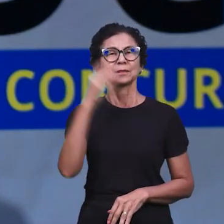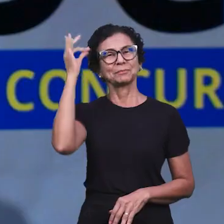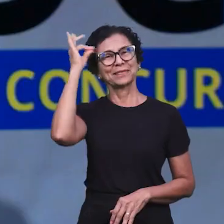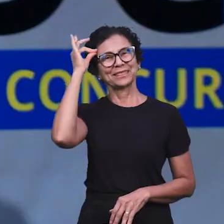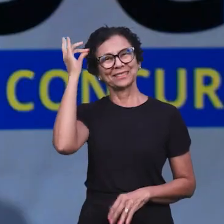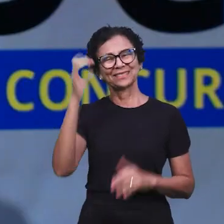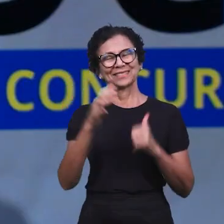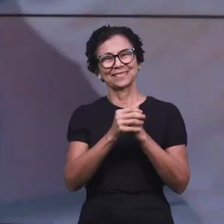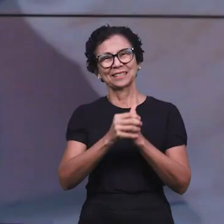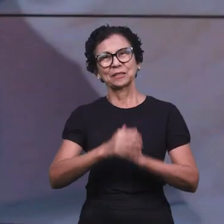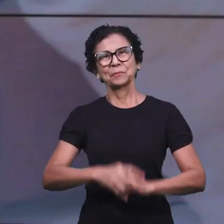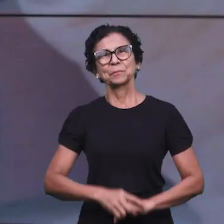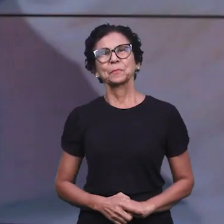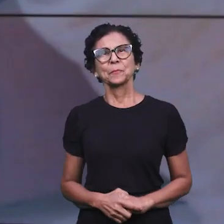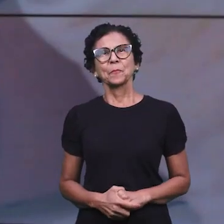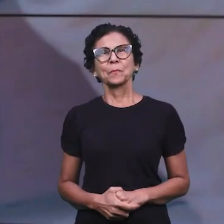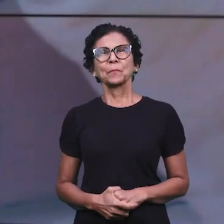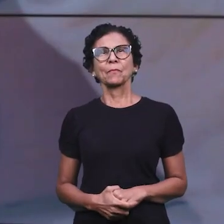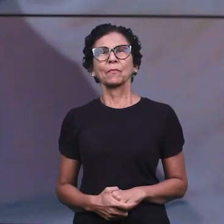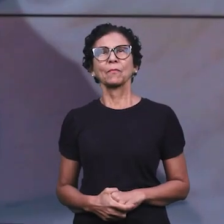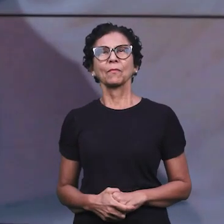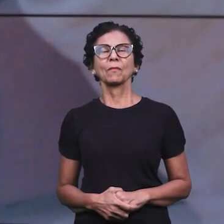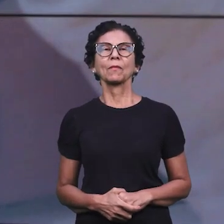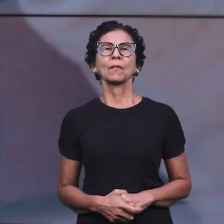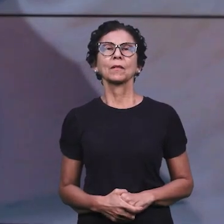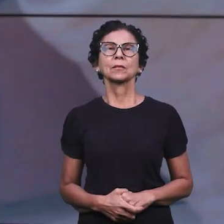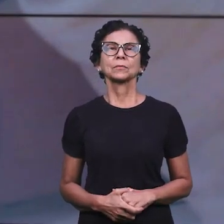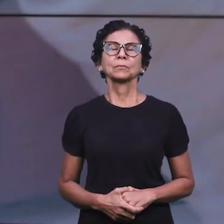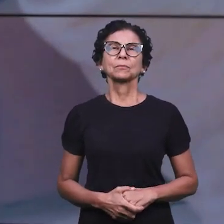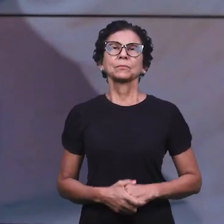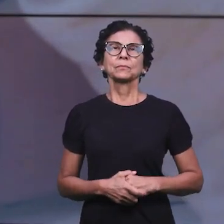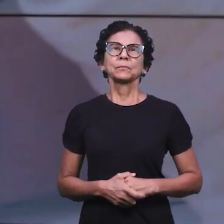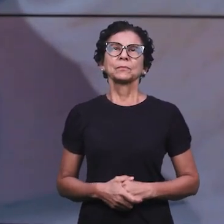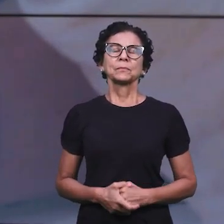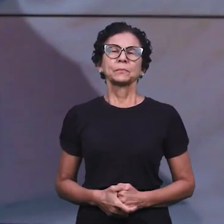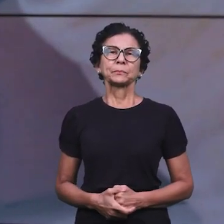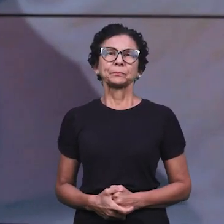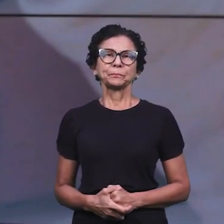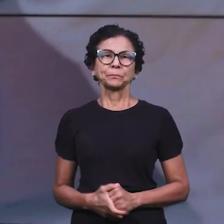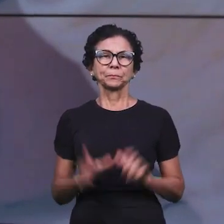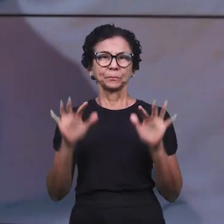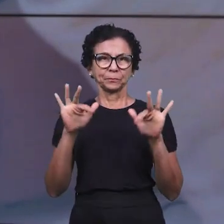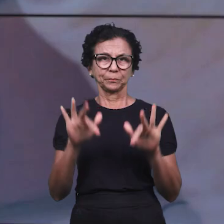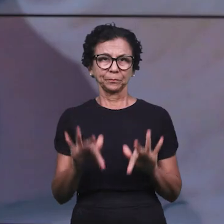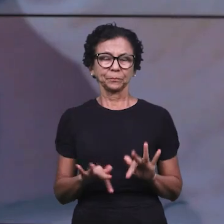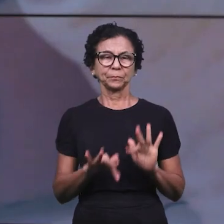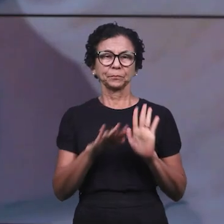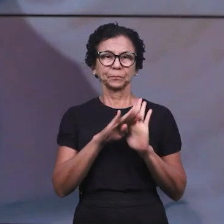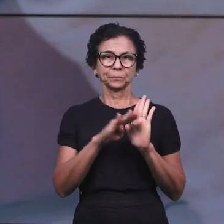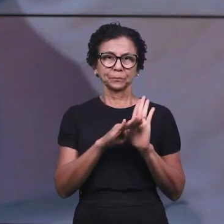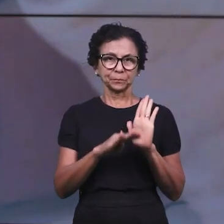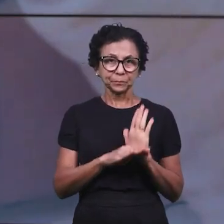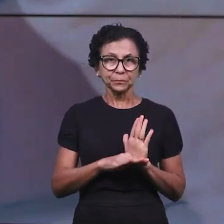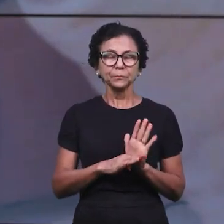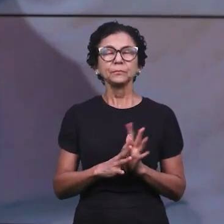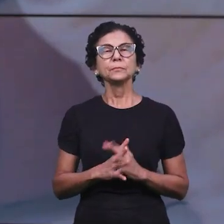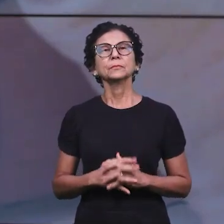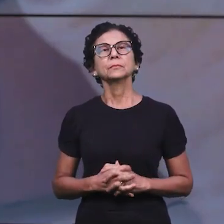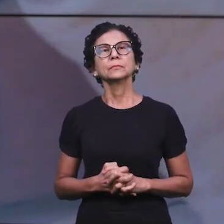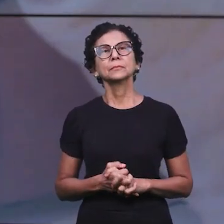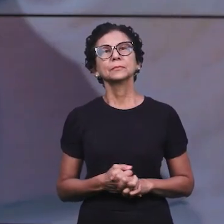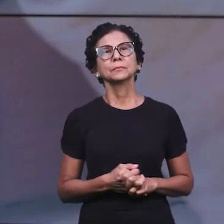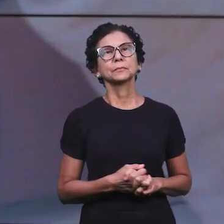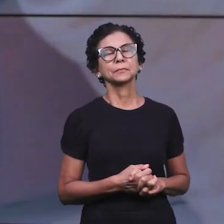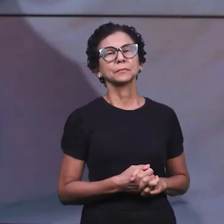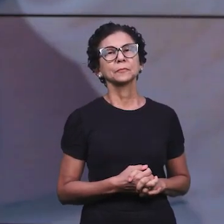espiritual. Amém? Então, para nós encerrarmos esse programa aqui, nós